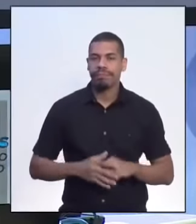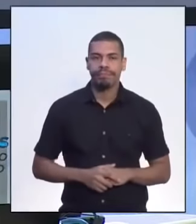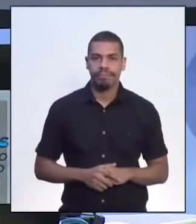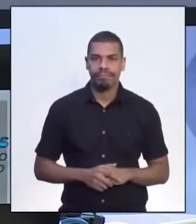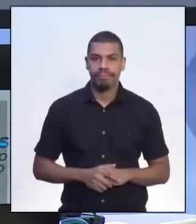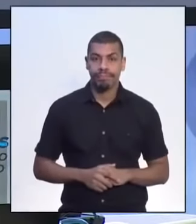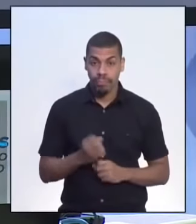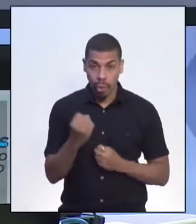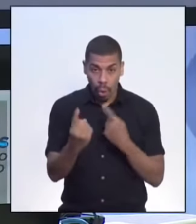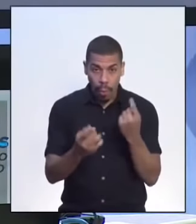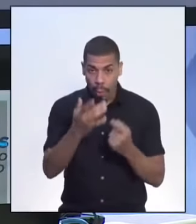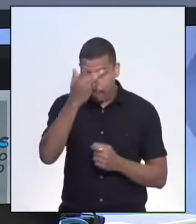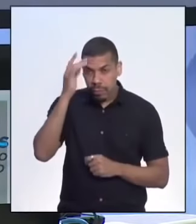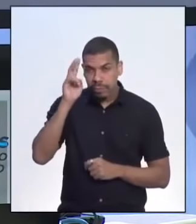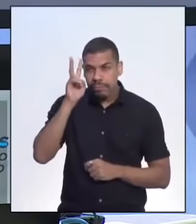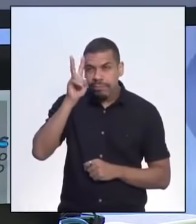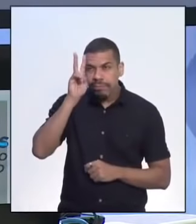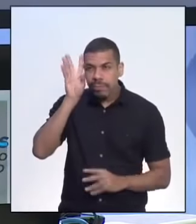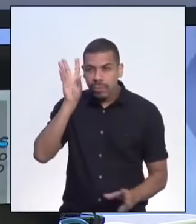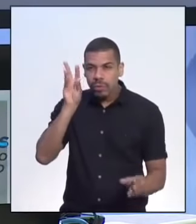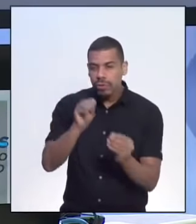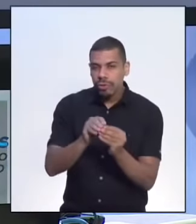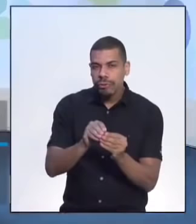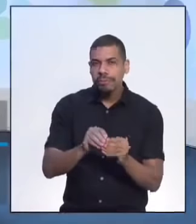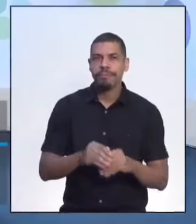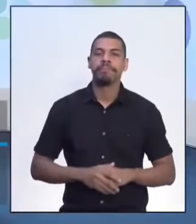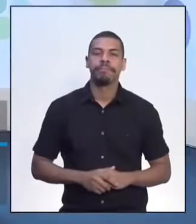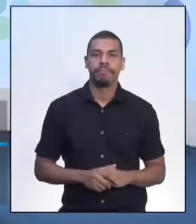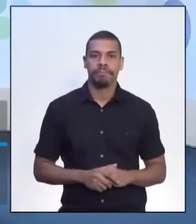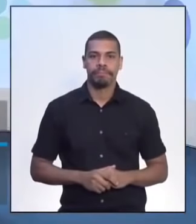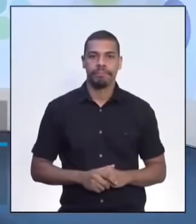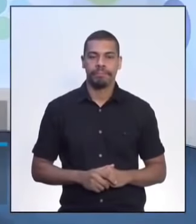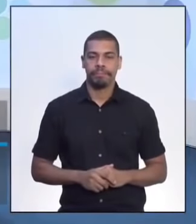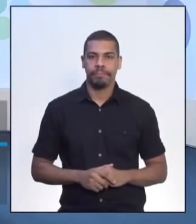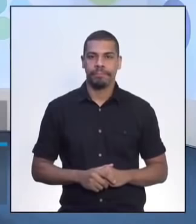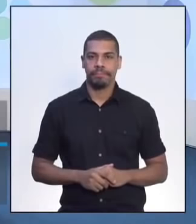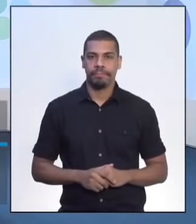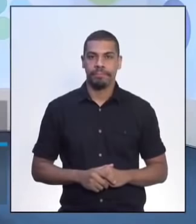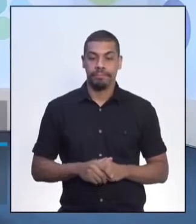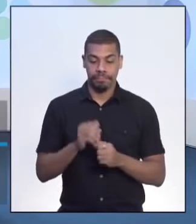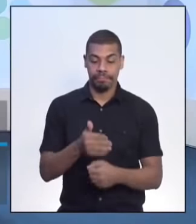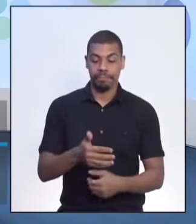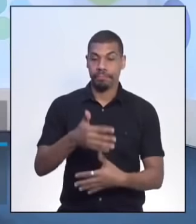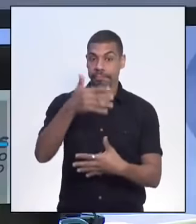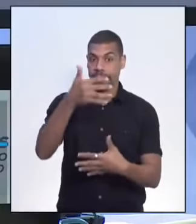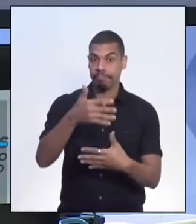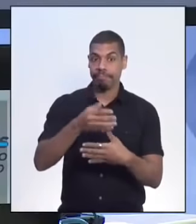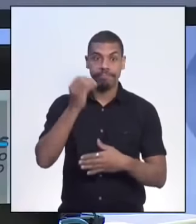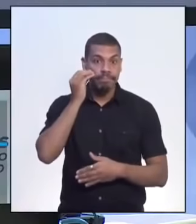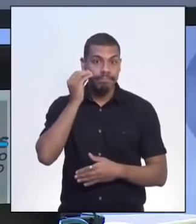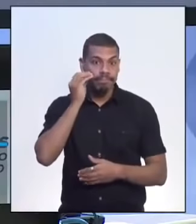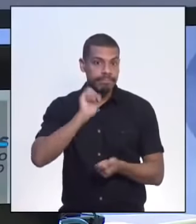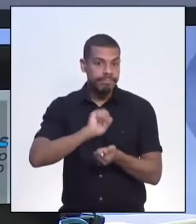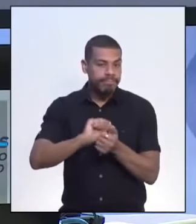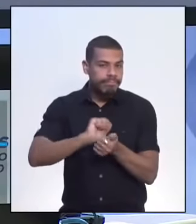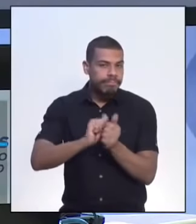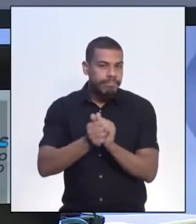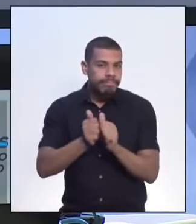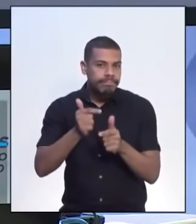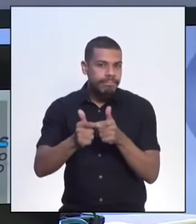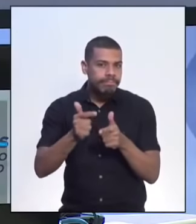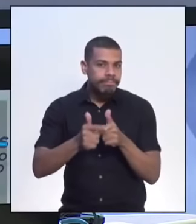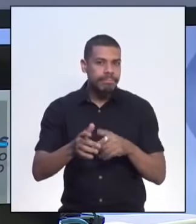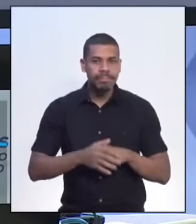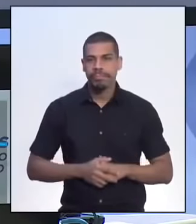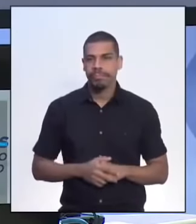Alguém consegue lembrar? Pior que está desabilitado agora de novo o chat, né? Eles estão tentando resolver o problema. Vamos fazer assim? Como a